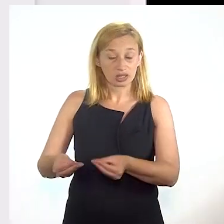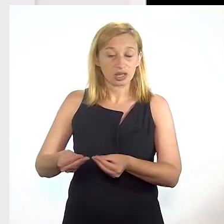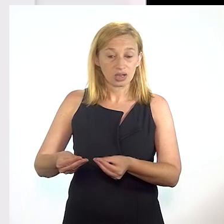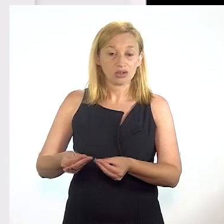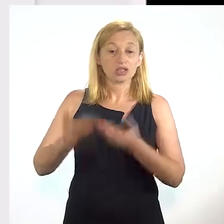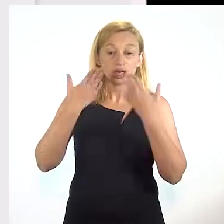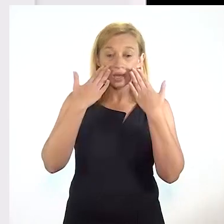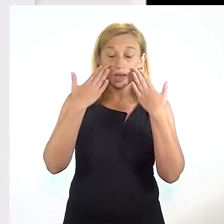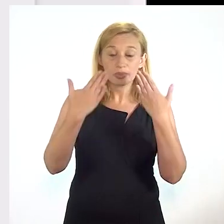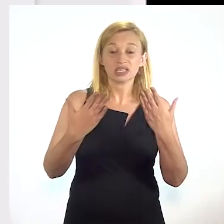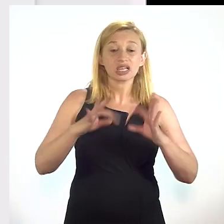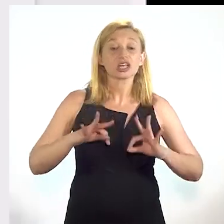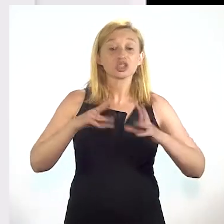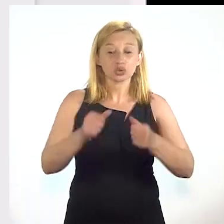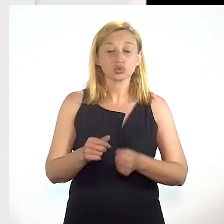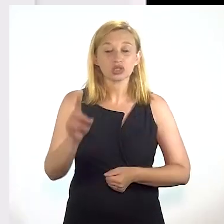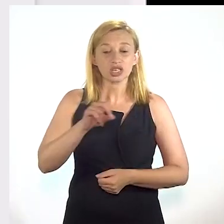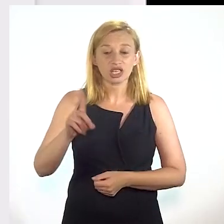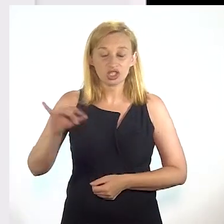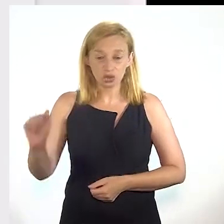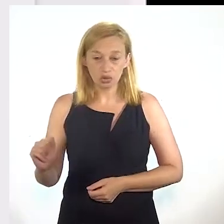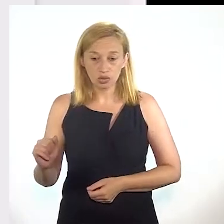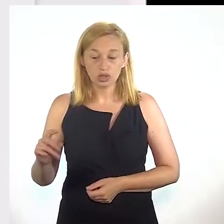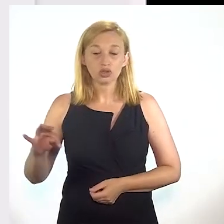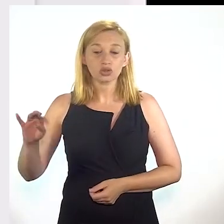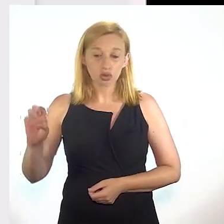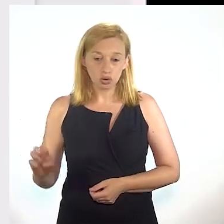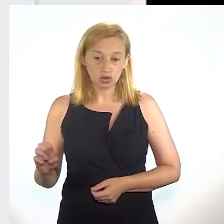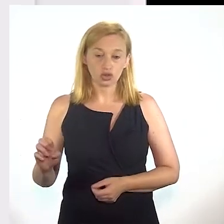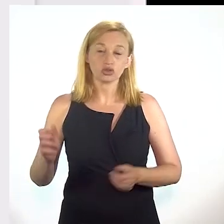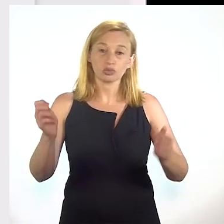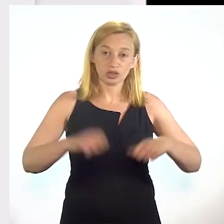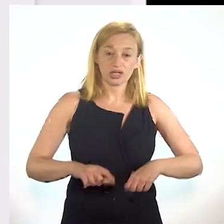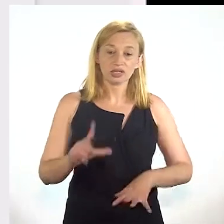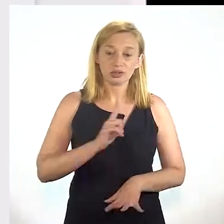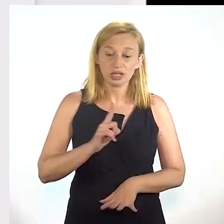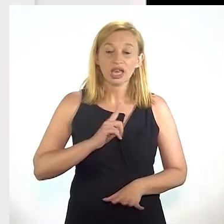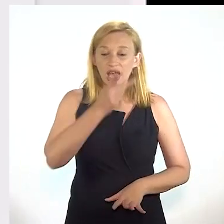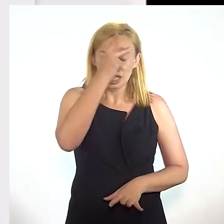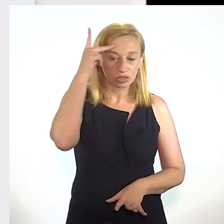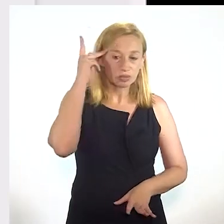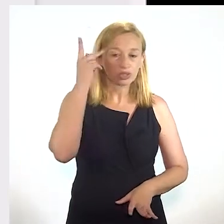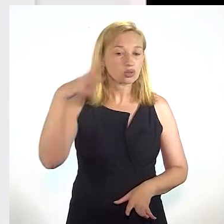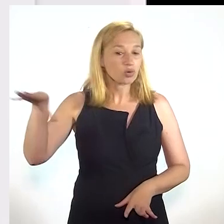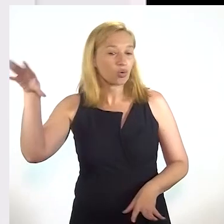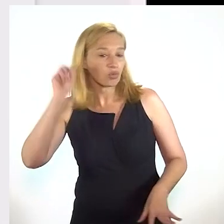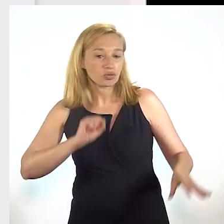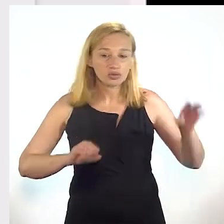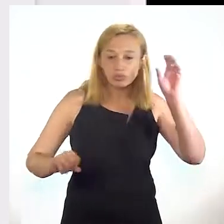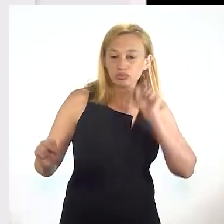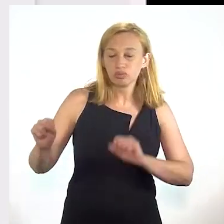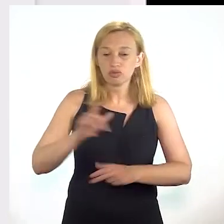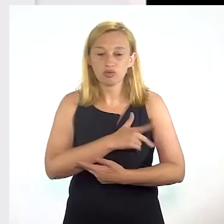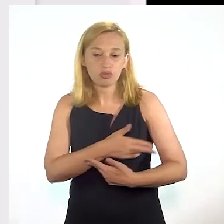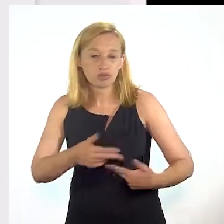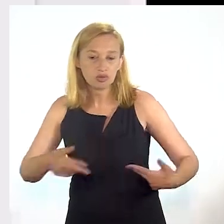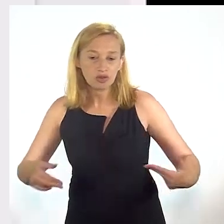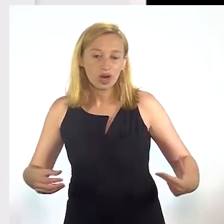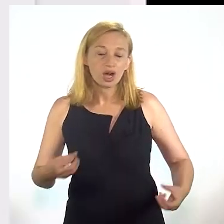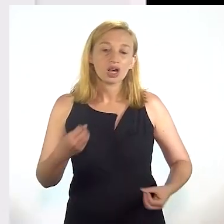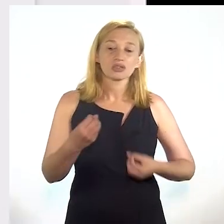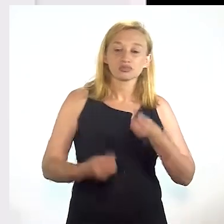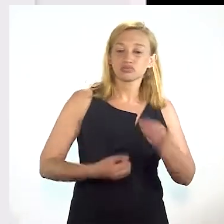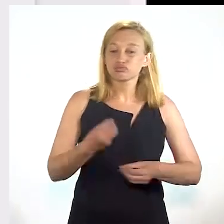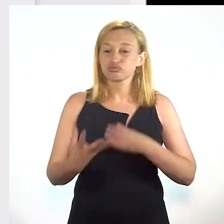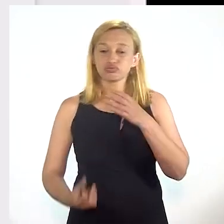e queriam entregar um equipamento que representasse tudo que a Zona Norte, todo o potencial da Zona Norte. Então, as pessoas foram ouvidas, foram